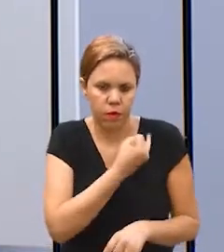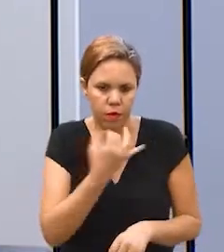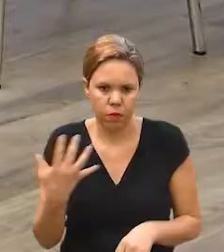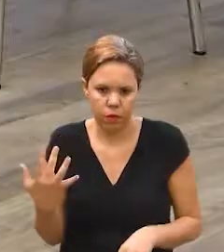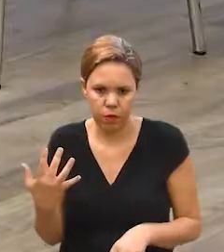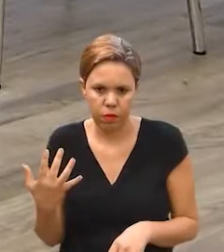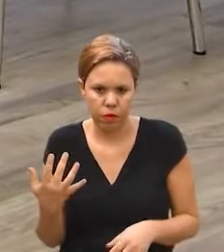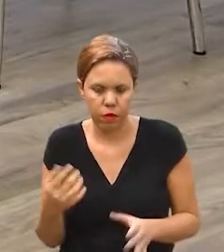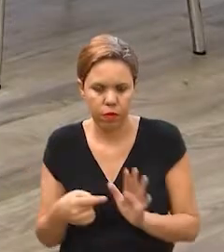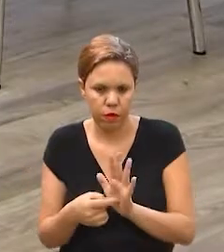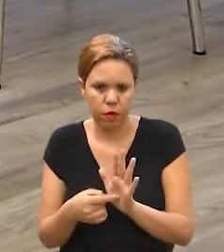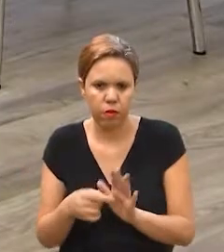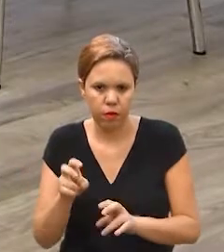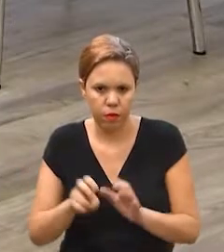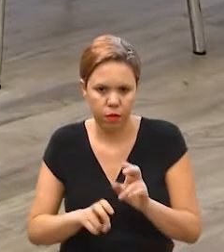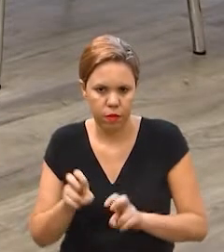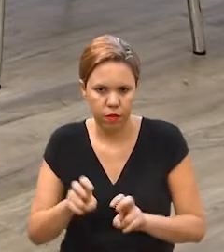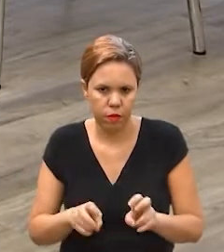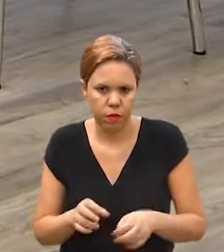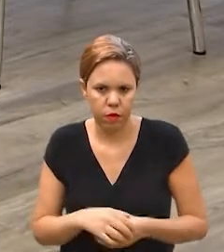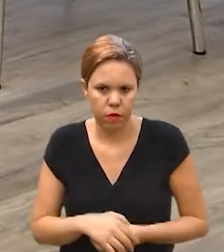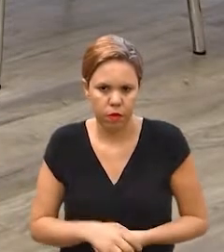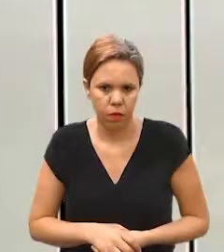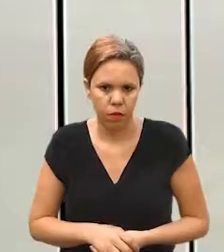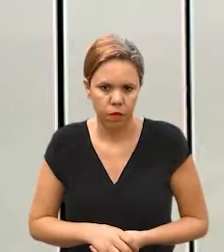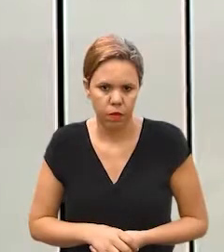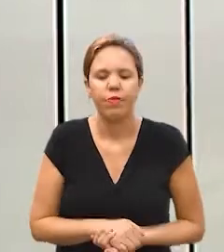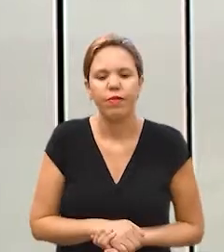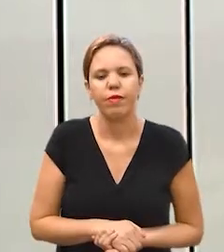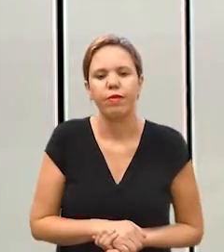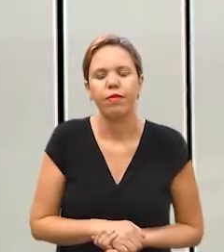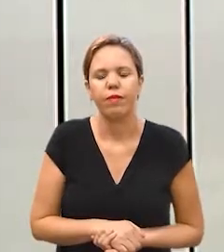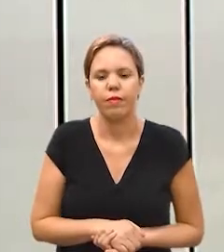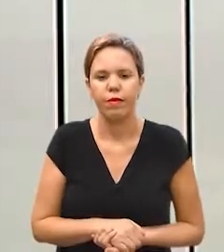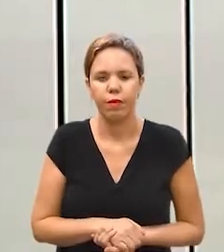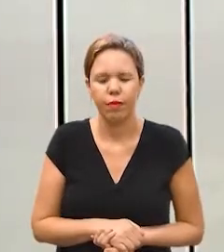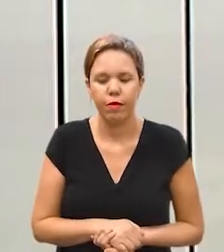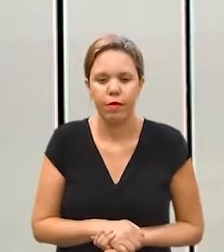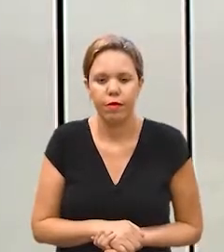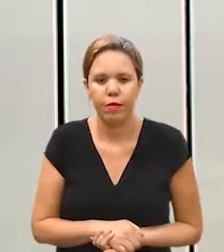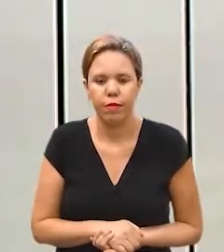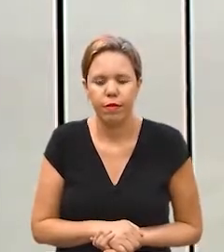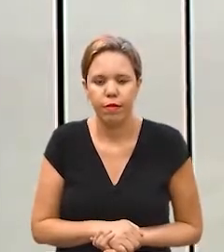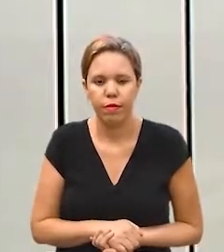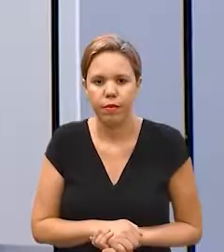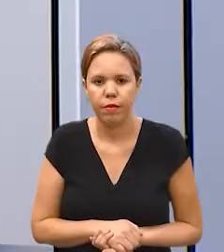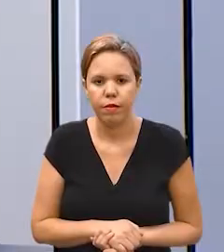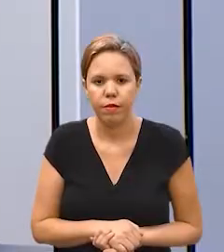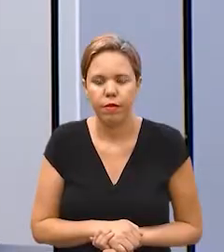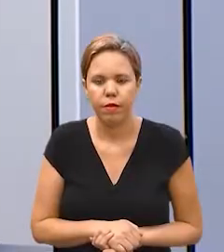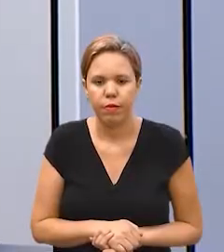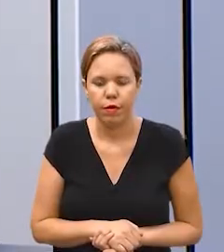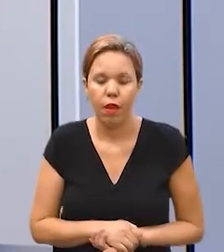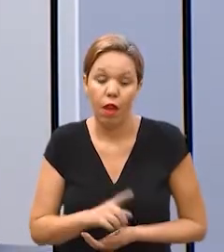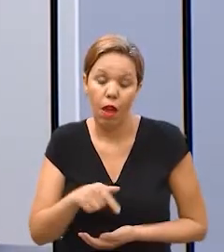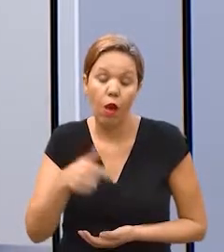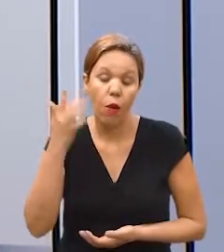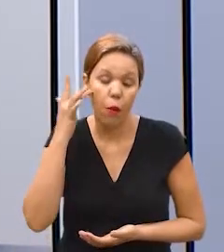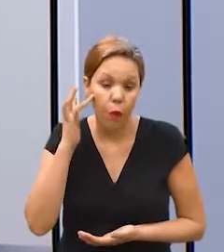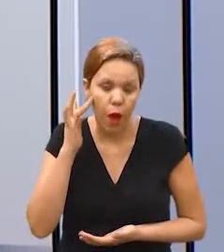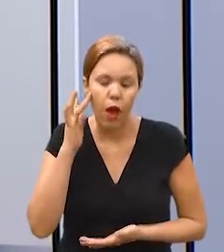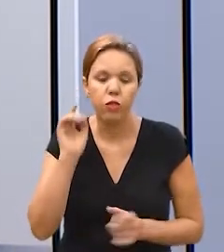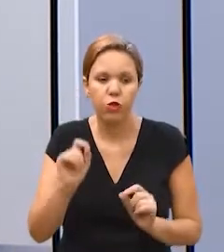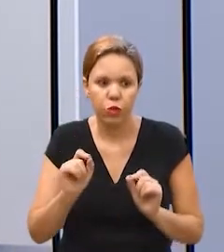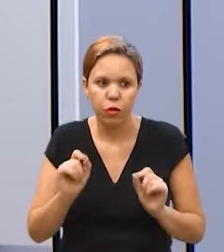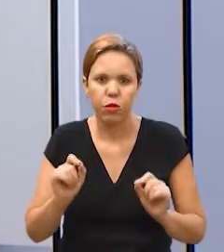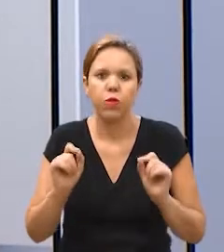aí levantados. Não é simplesmente fechar a sala, então. Preciso entender o problema, a realidade dessas pessoas. Eu